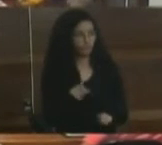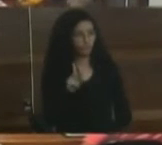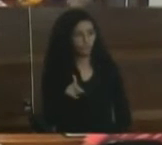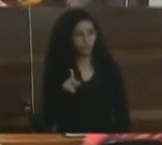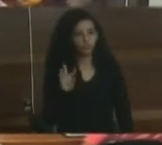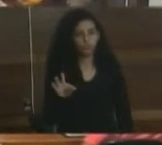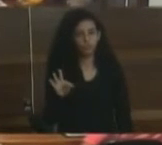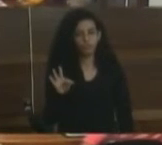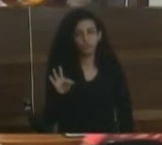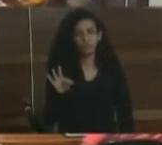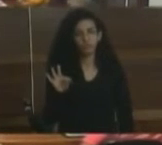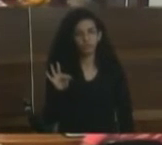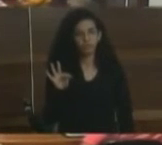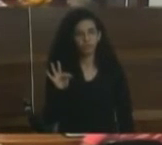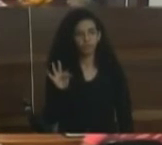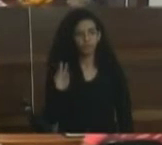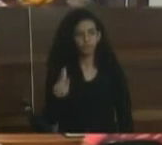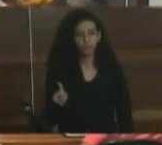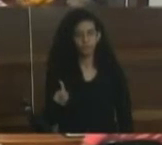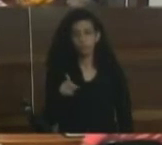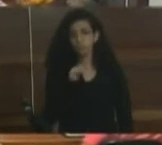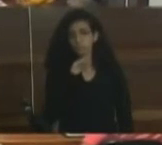e aí